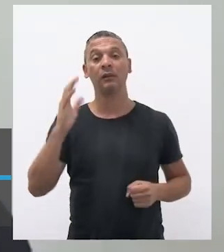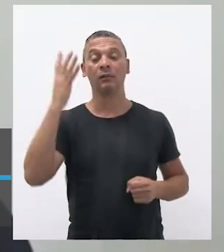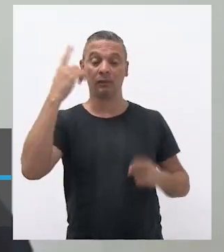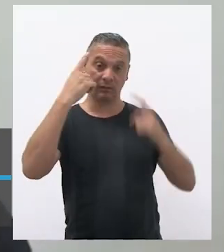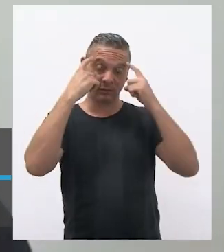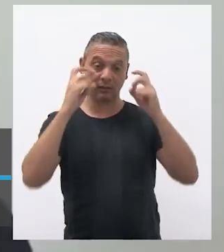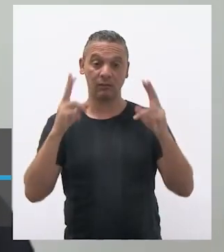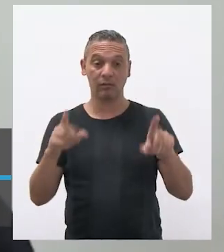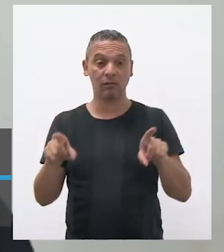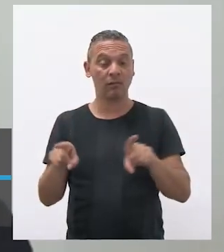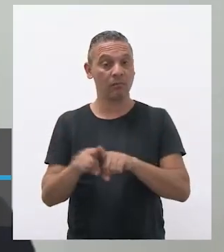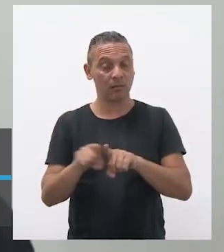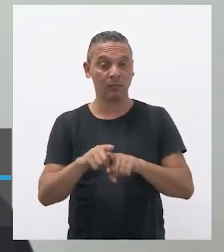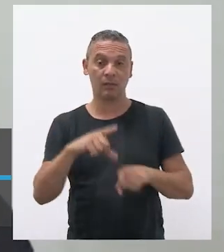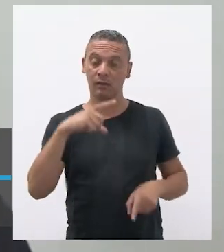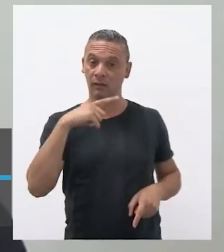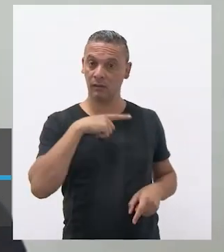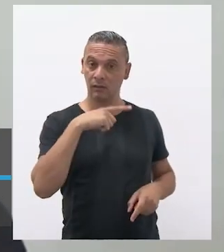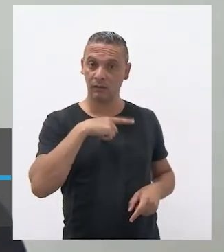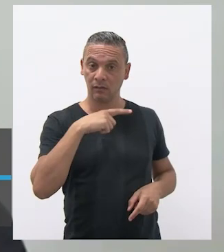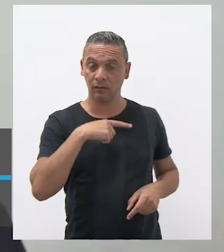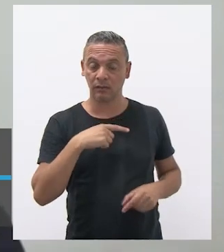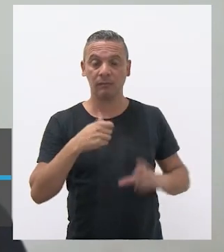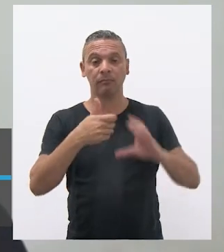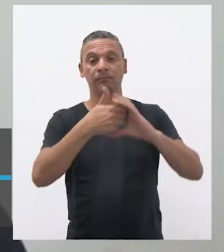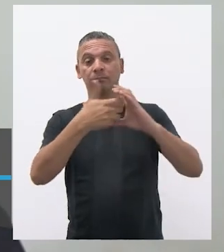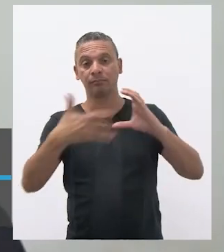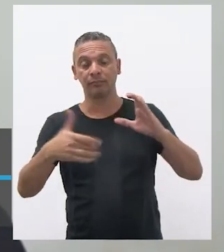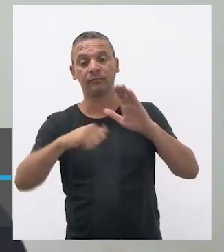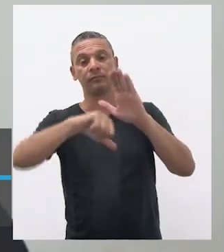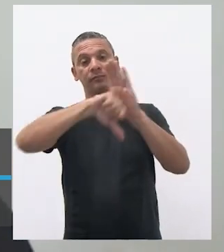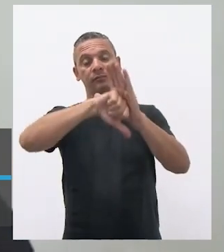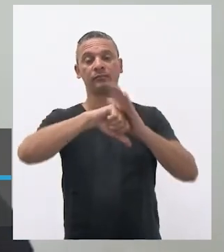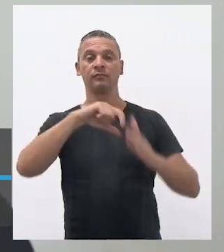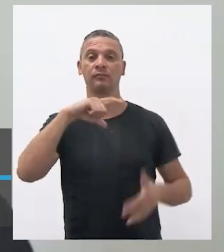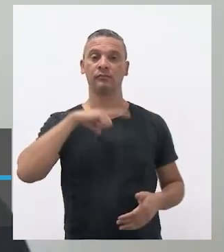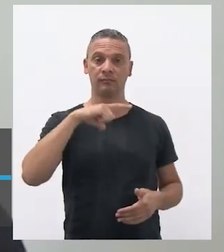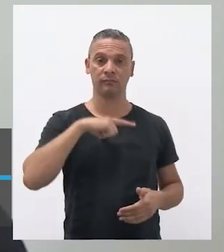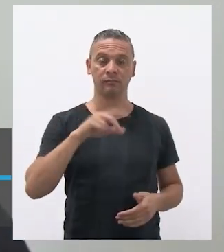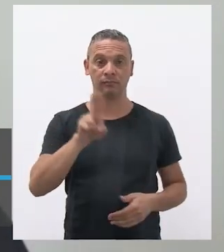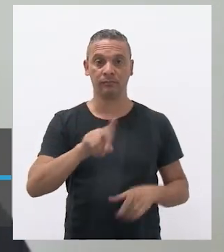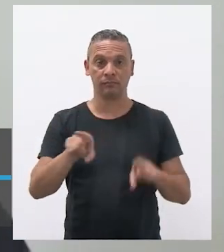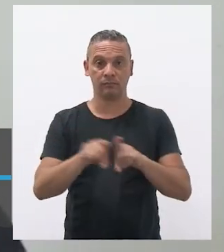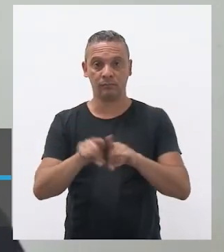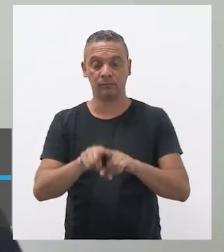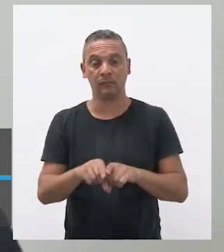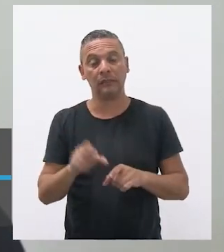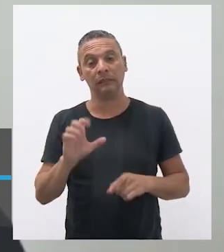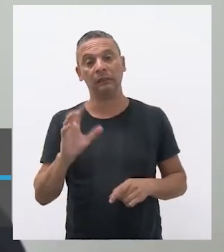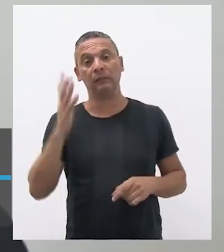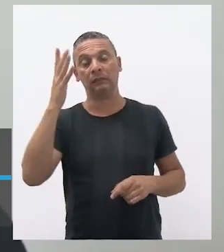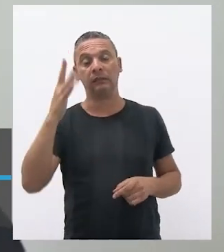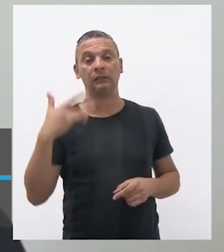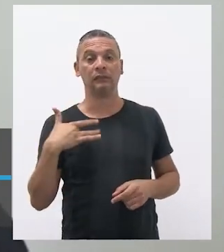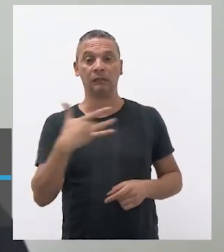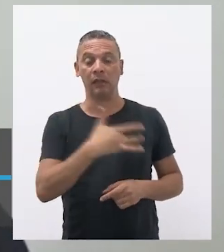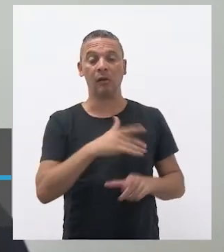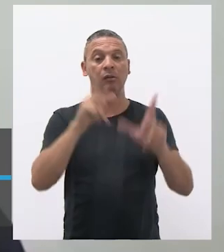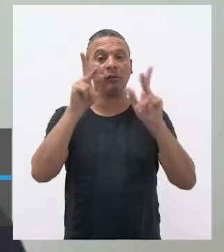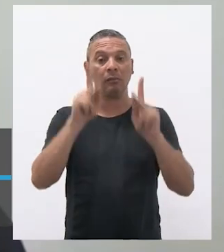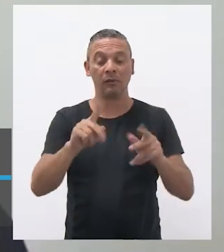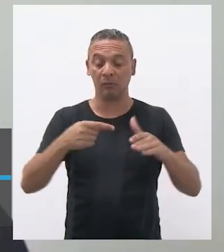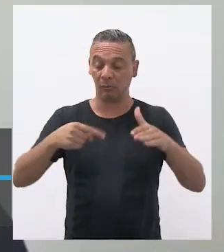condutas em que o agressor normalmente menospreza a mulher, né? Em que acaba tendo